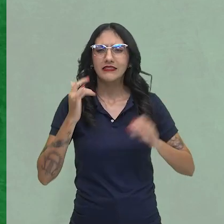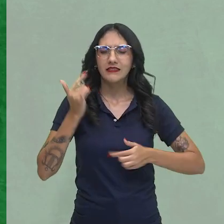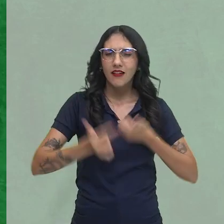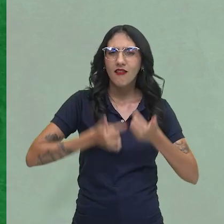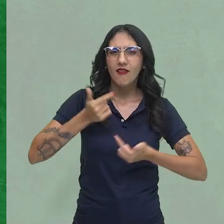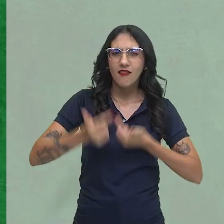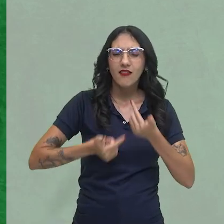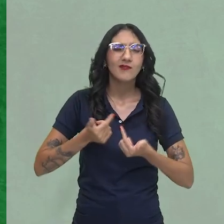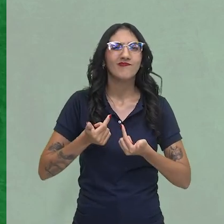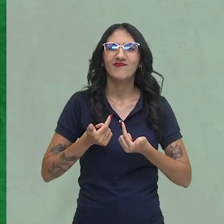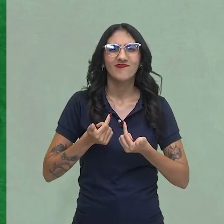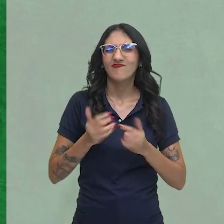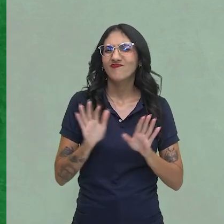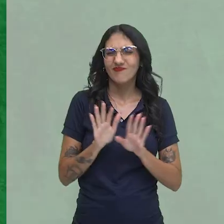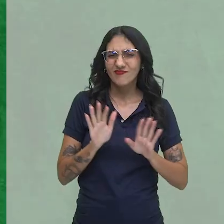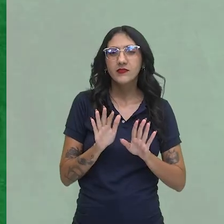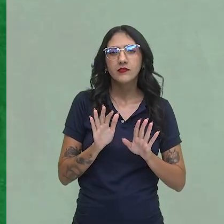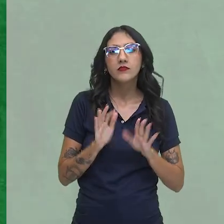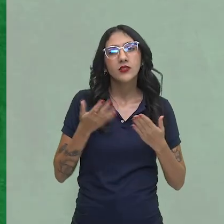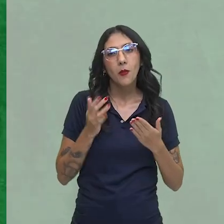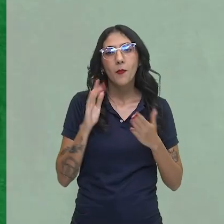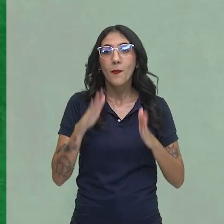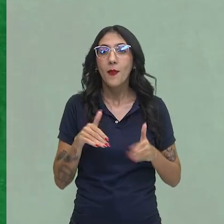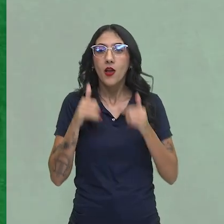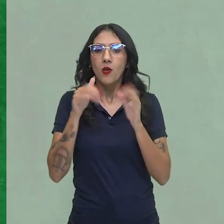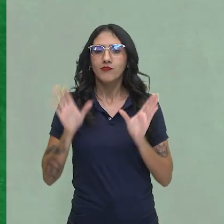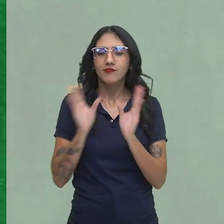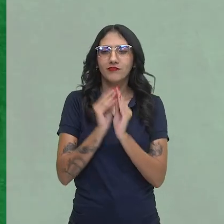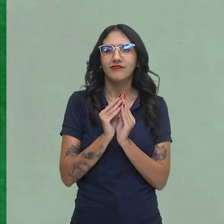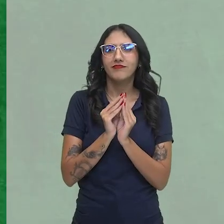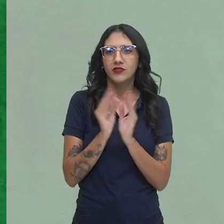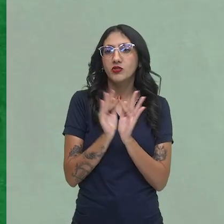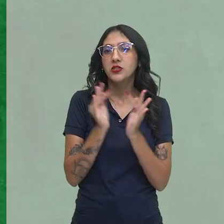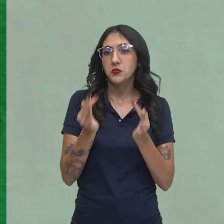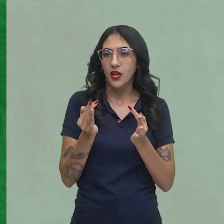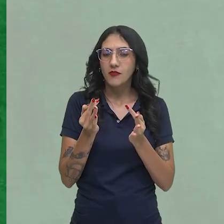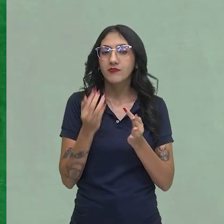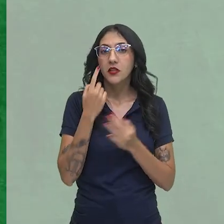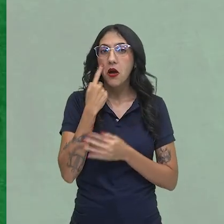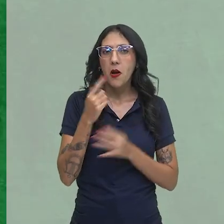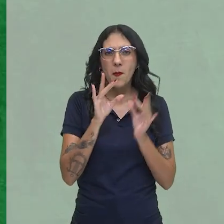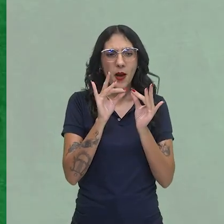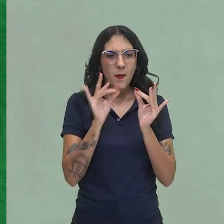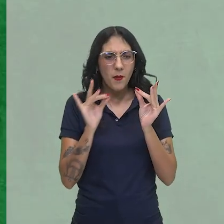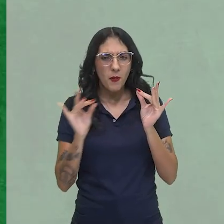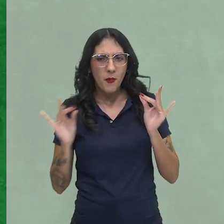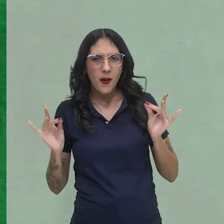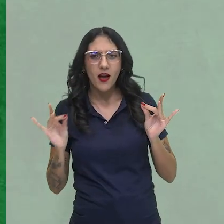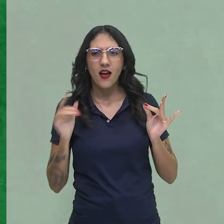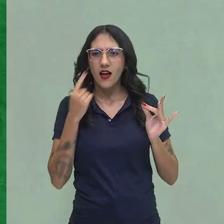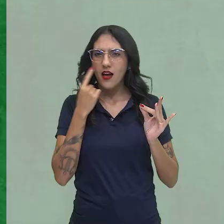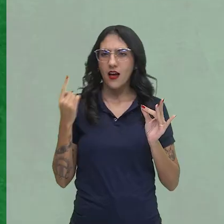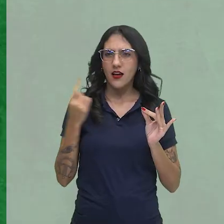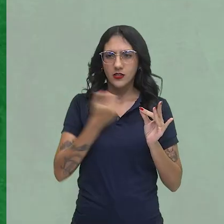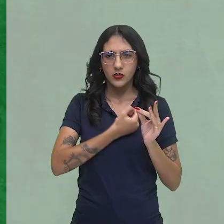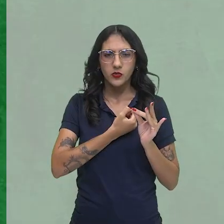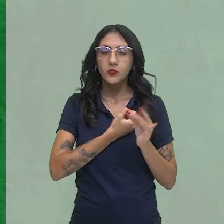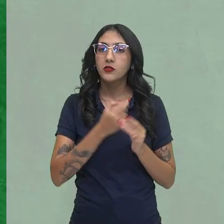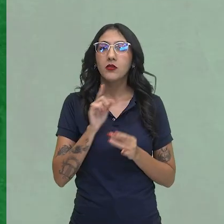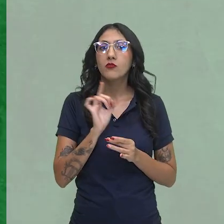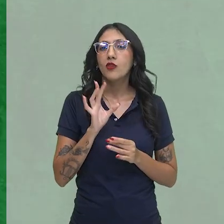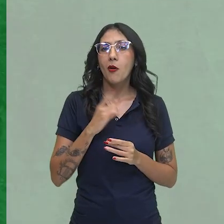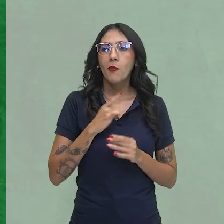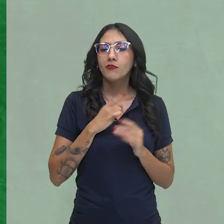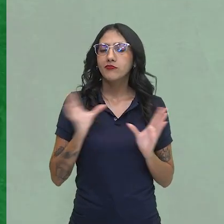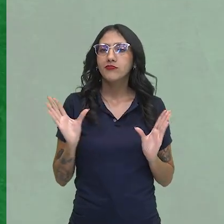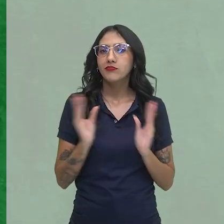né? Então, para isso, a gente utiliza o arredondamento. Ao invés de falar toda essa numeração aqui, a gente apenas